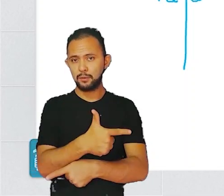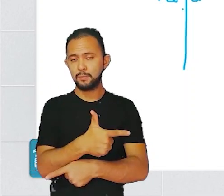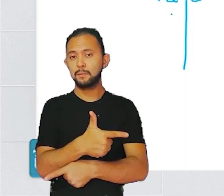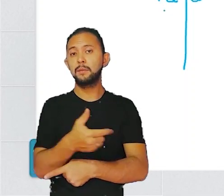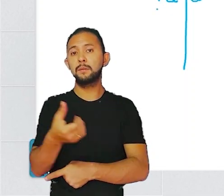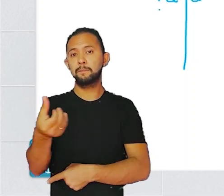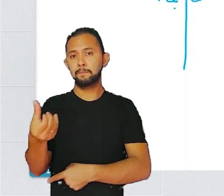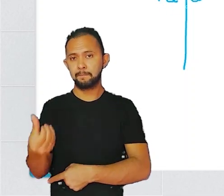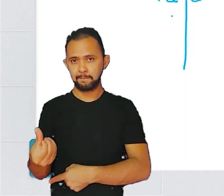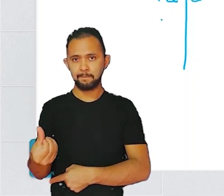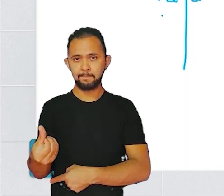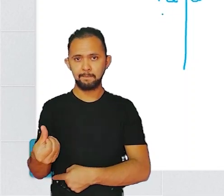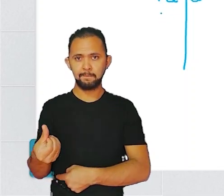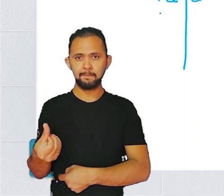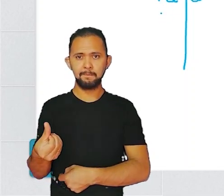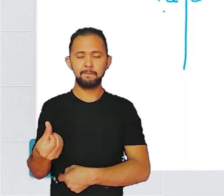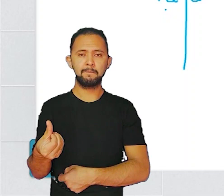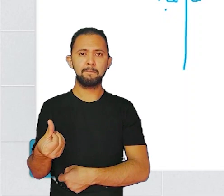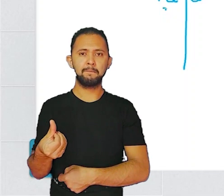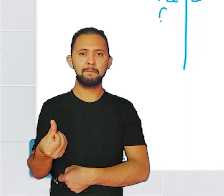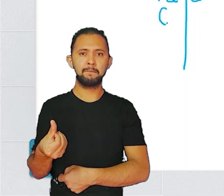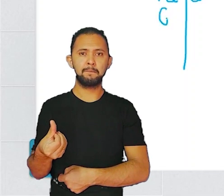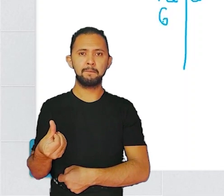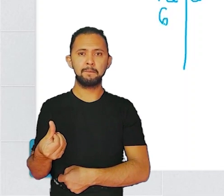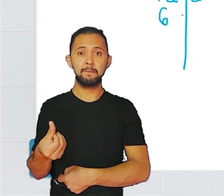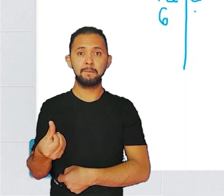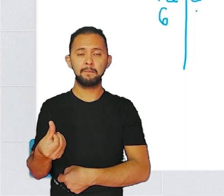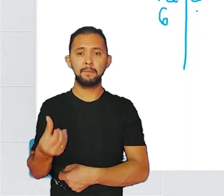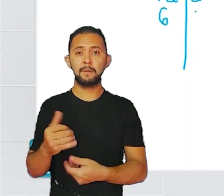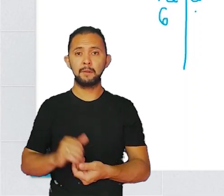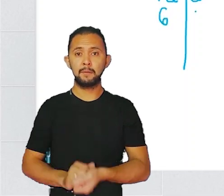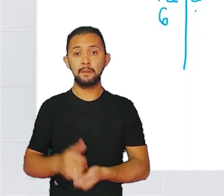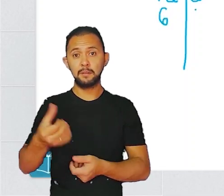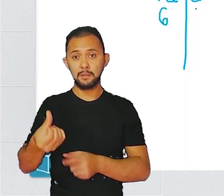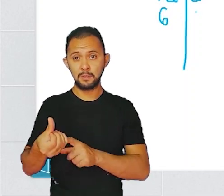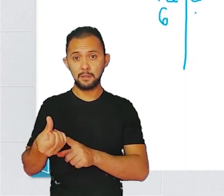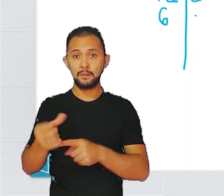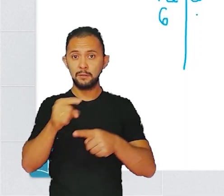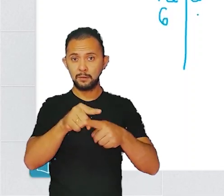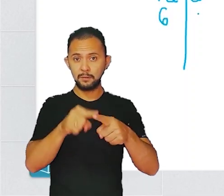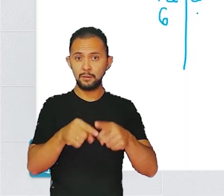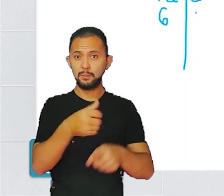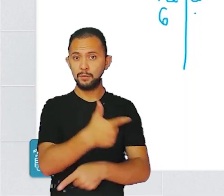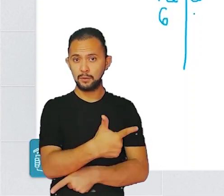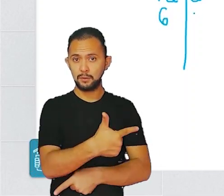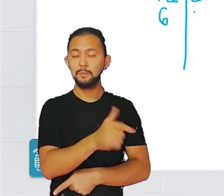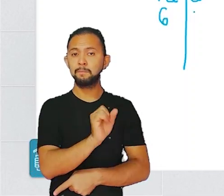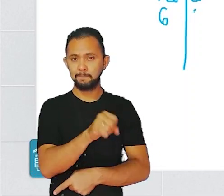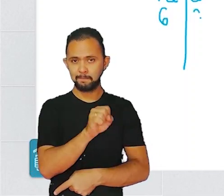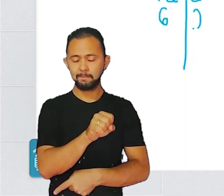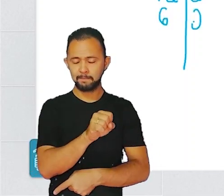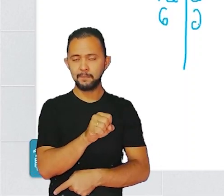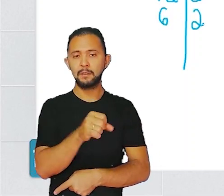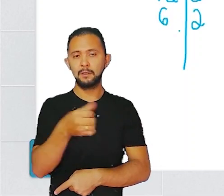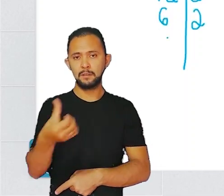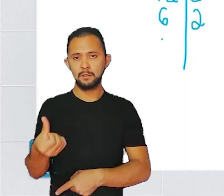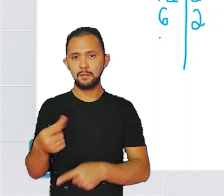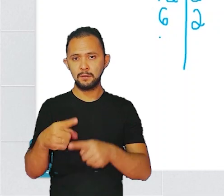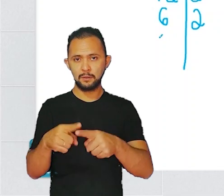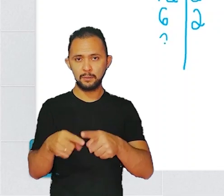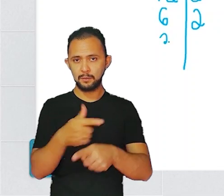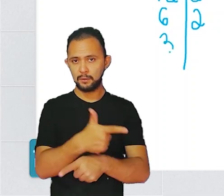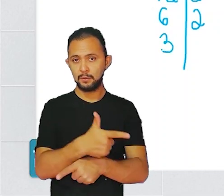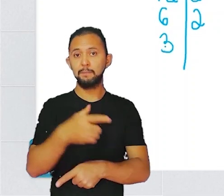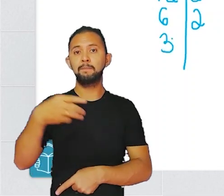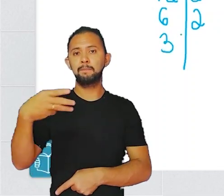exato, sim, né? Então, 12 dividido por 2 é 6. 6 dá para a gente dividir por 2? Sim. 6 dividido por